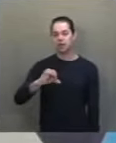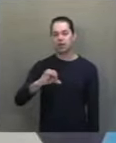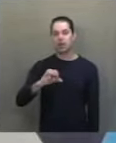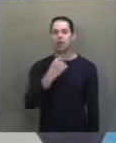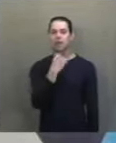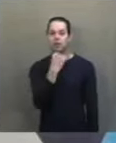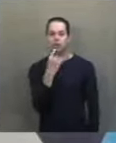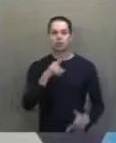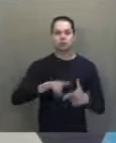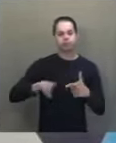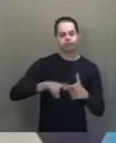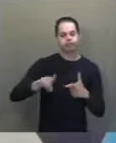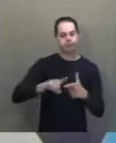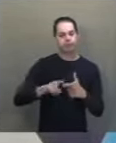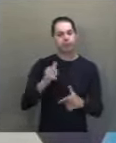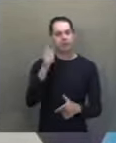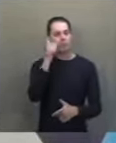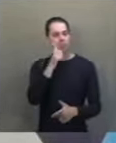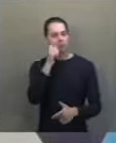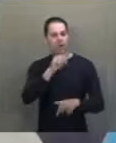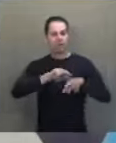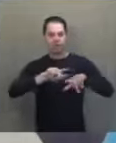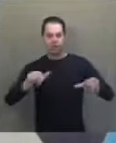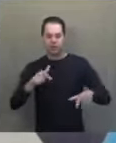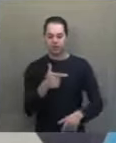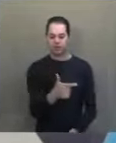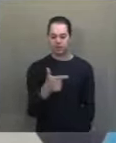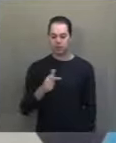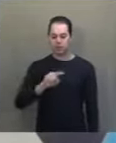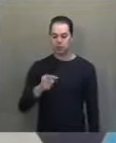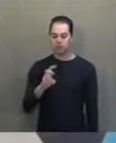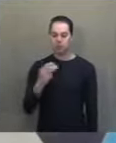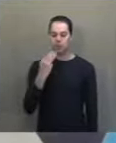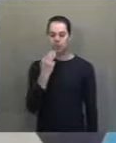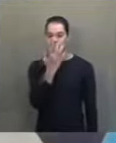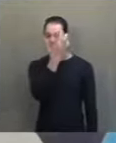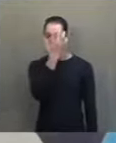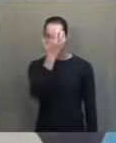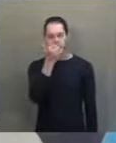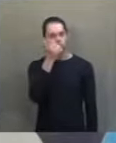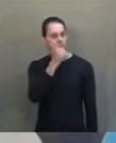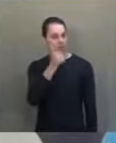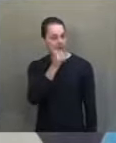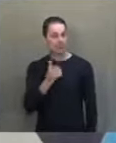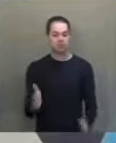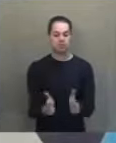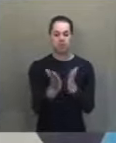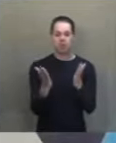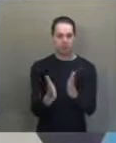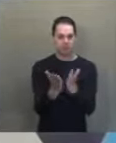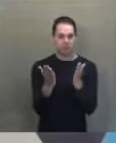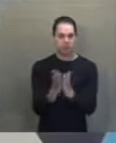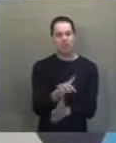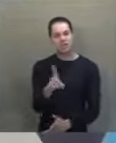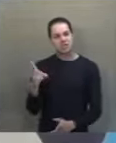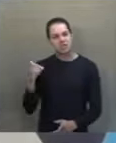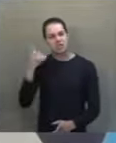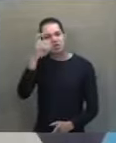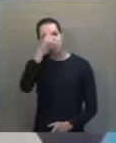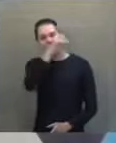menstrual. Estima-se que 22,5 milhões de mulheres de baixa renda têm alguma dificuldade para